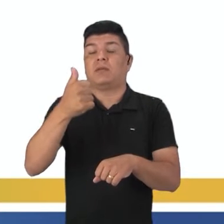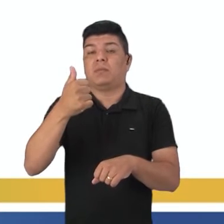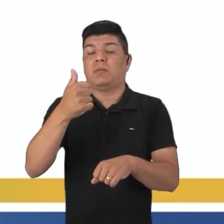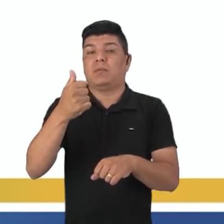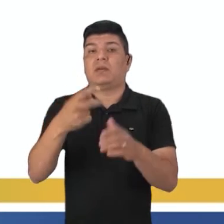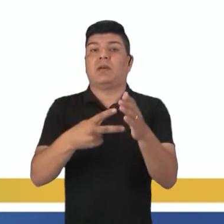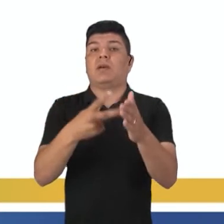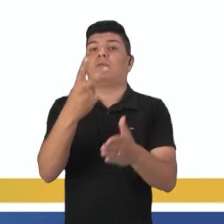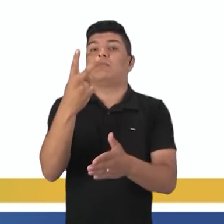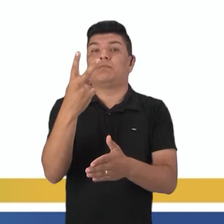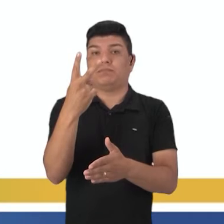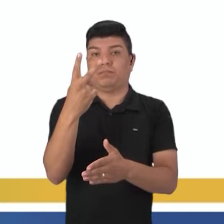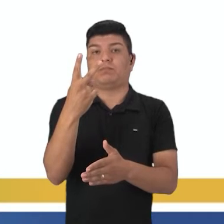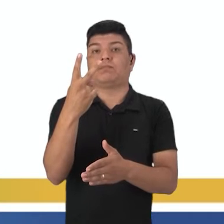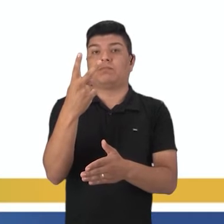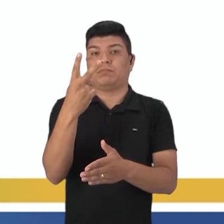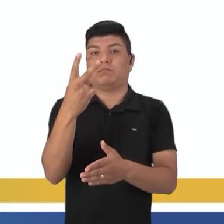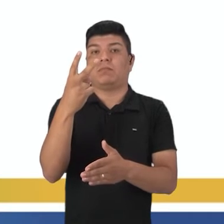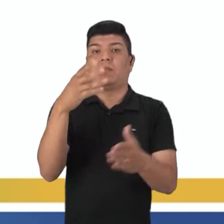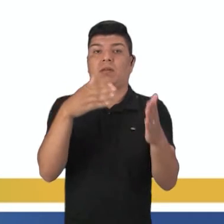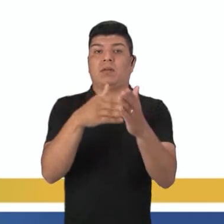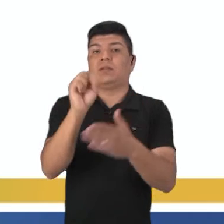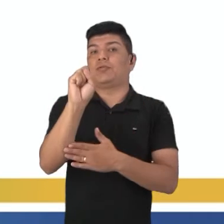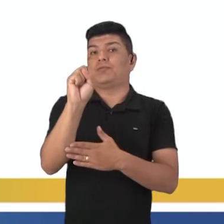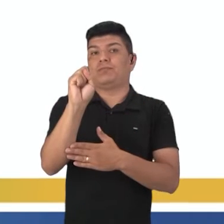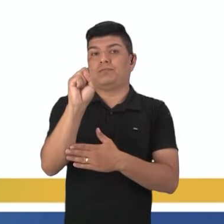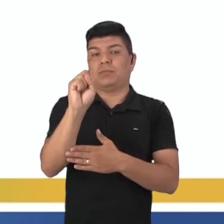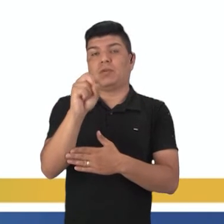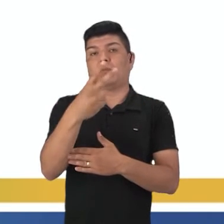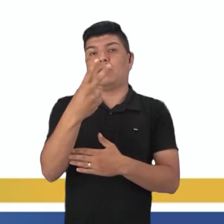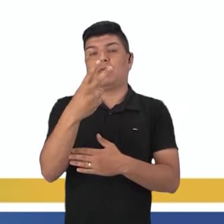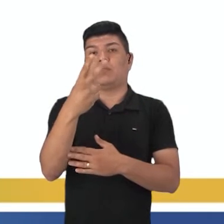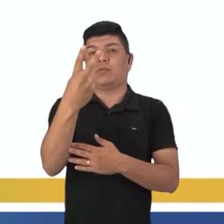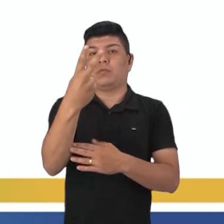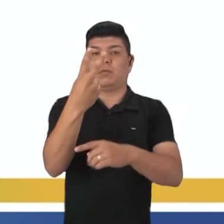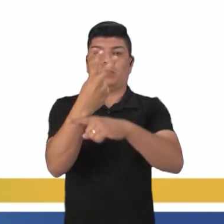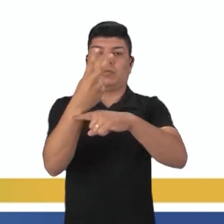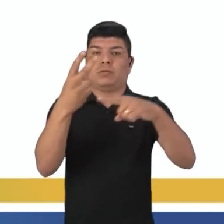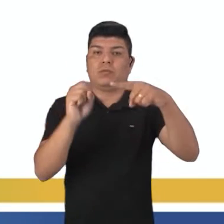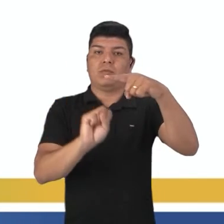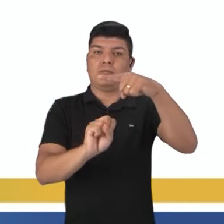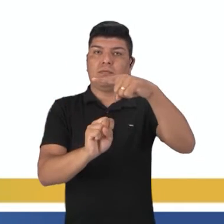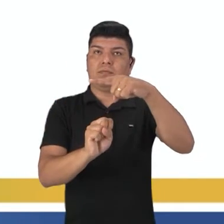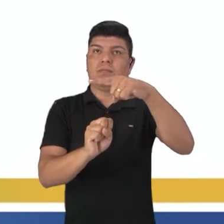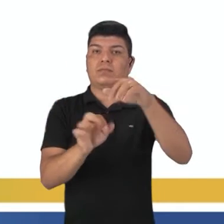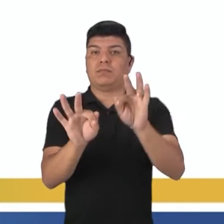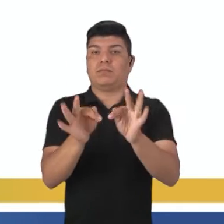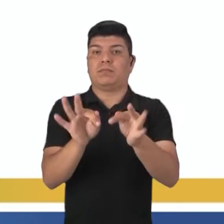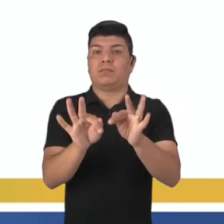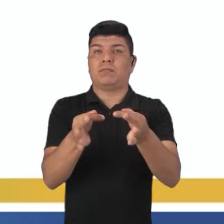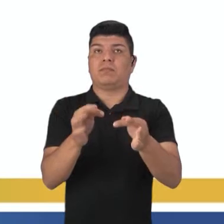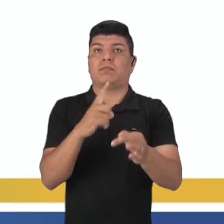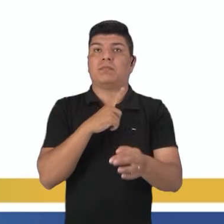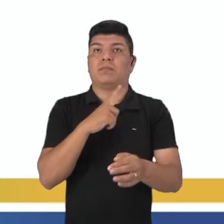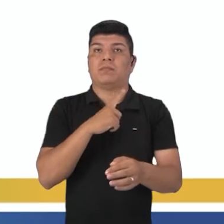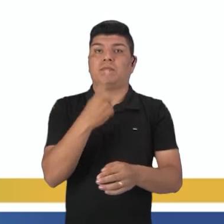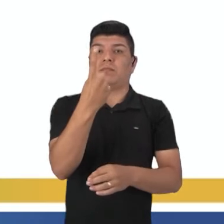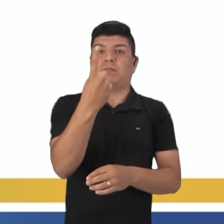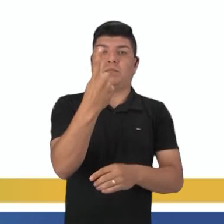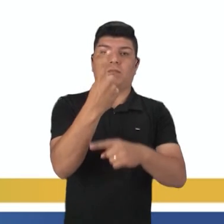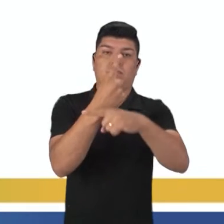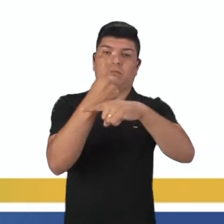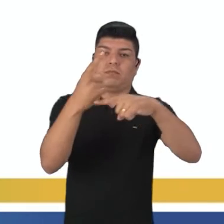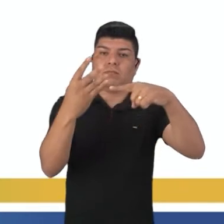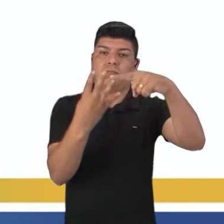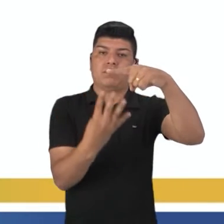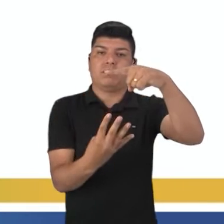retirada é 2 em 8, certo? Ou 2 sobre 8. Simplificando essa fração, temos então 1/4,